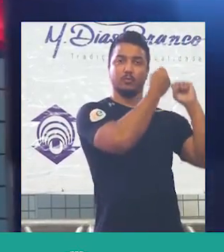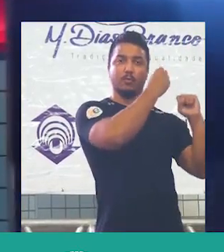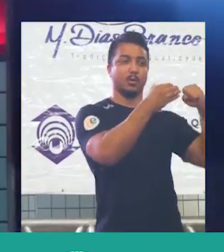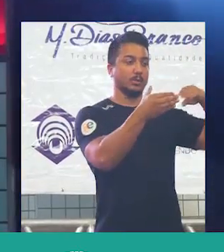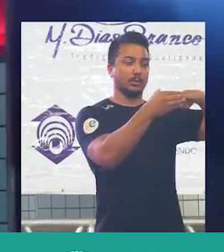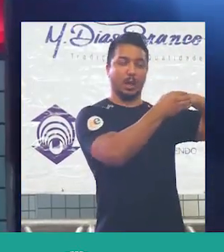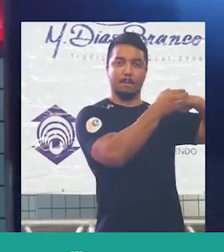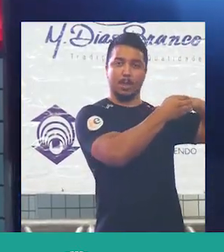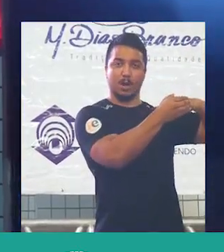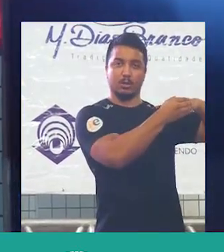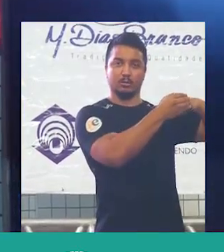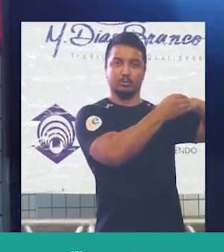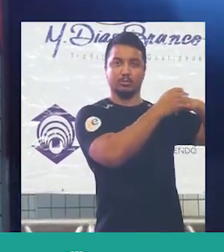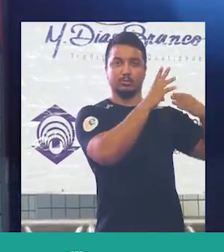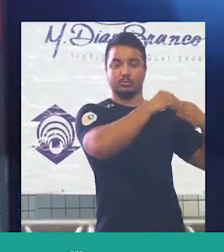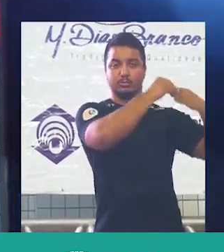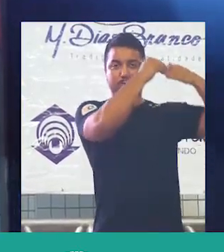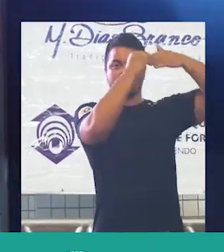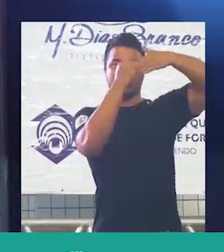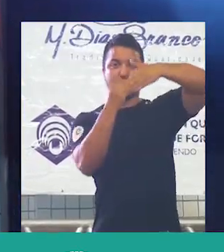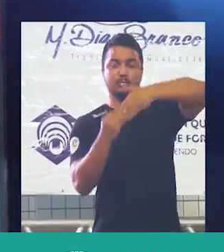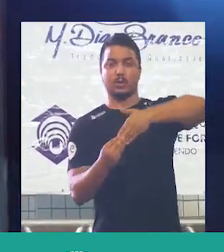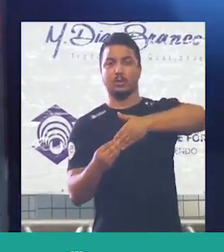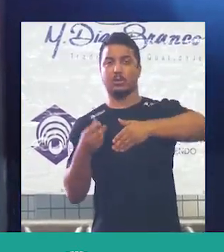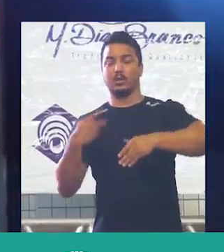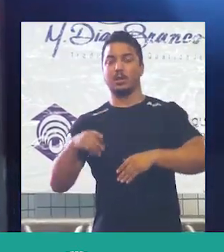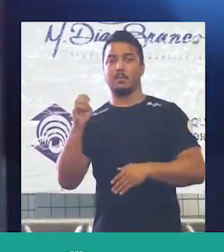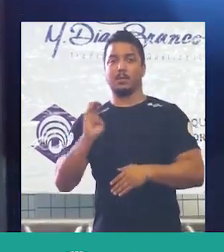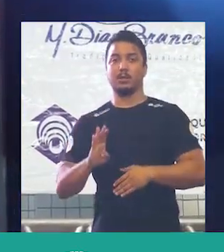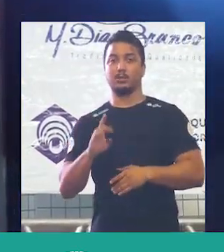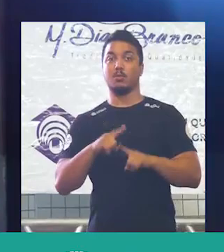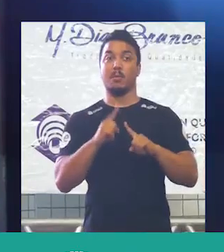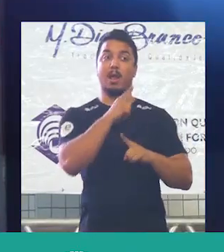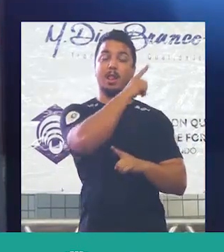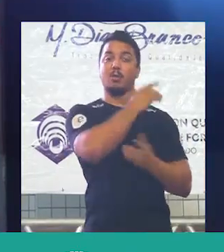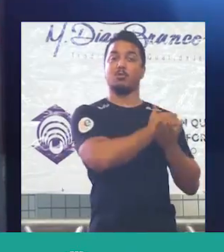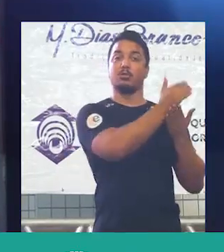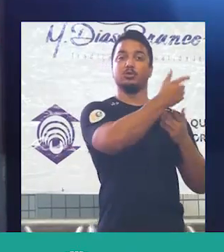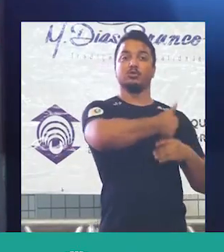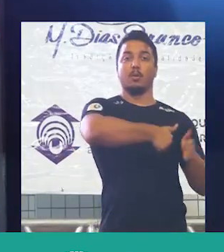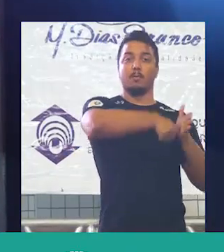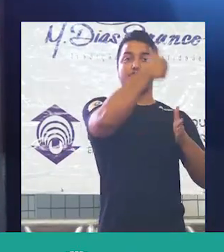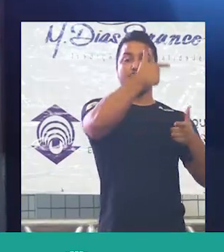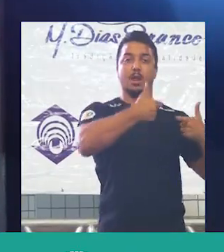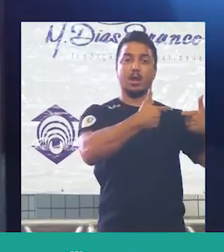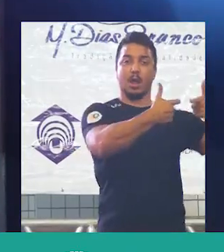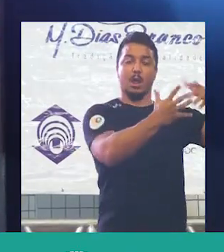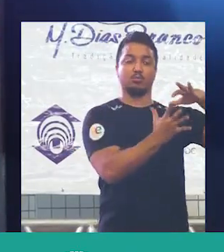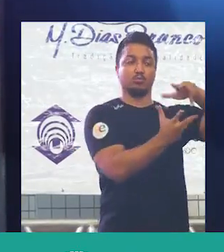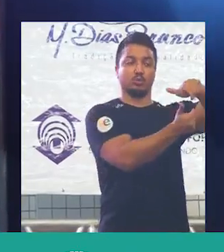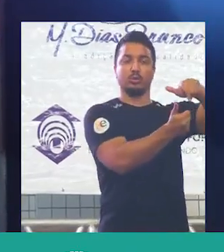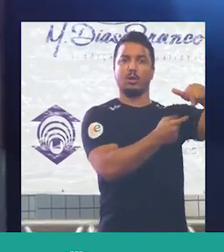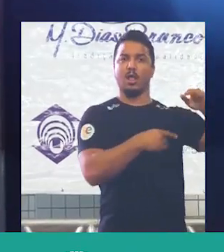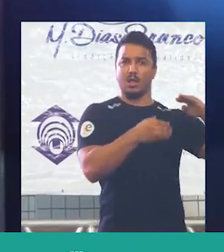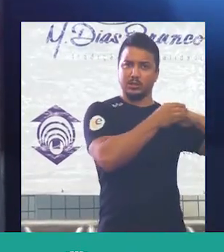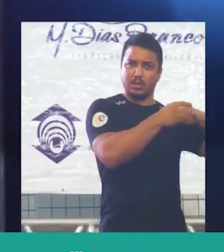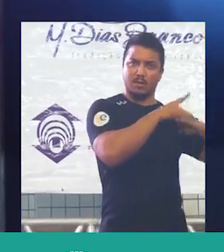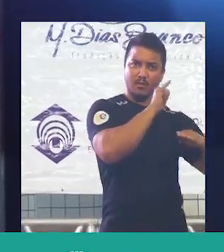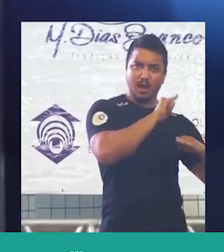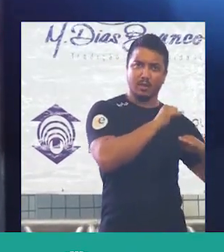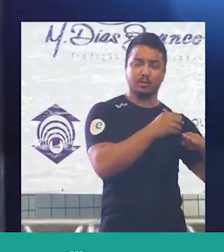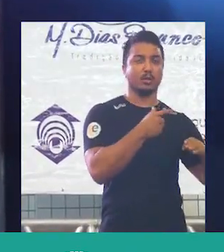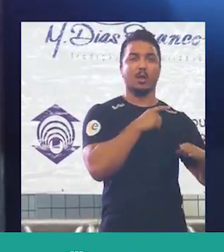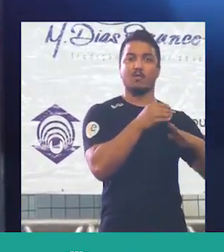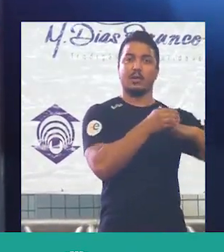vendia sapatos mandando para o Brasil. Só tem um problema, começou a Primeira Guerra Mundial. A minha fábrica de sapato não vai mais fazer sapato, não. Vai fazer